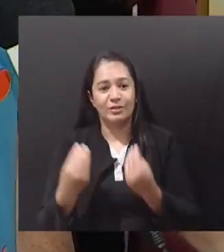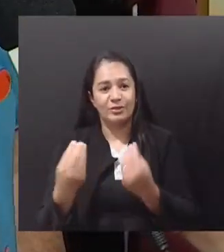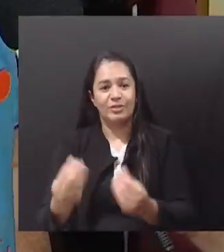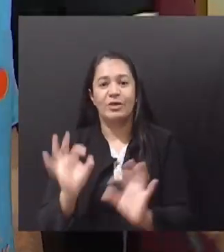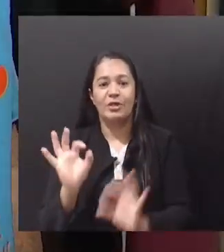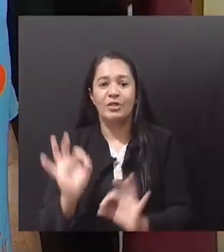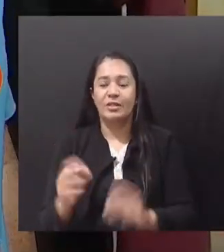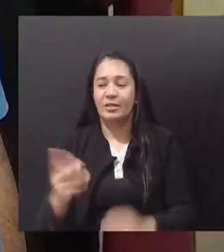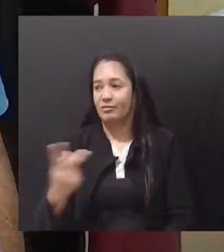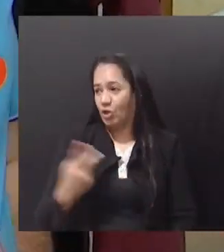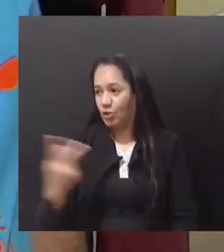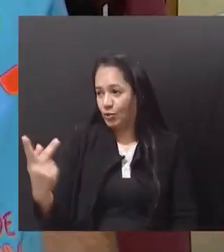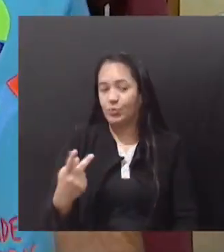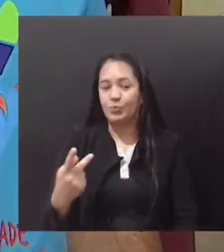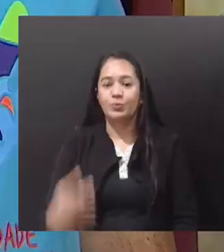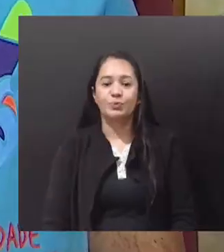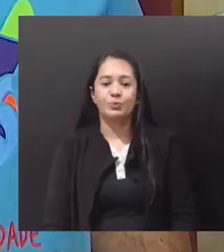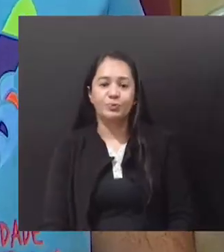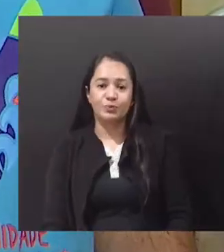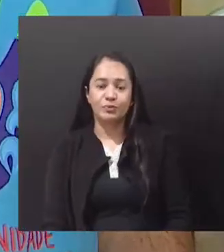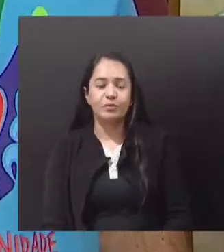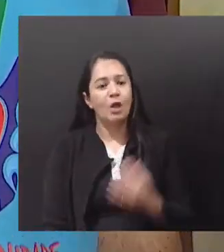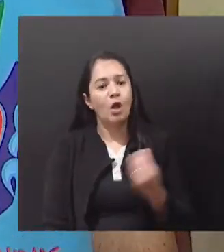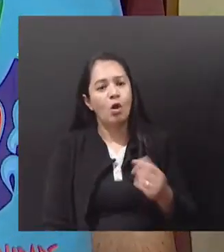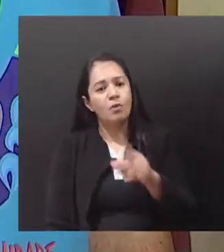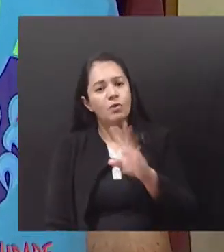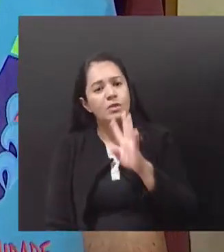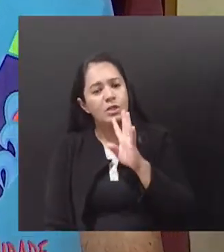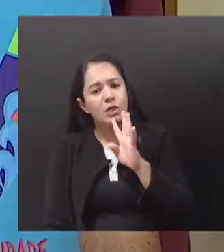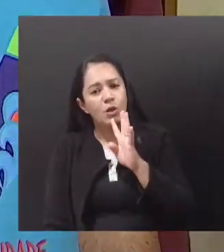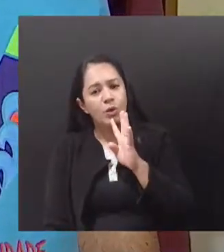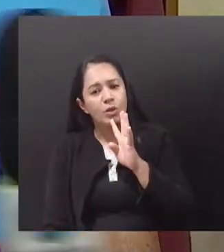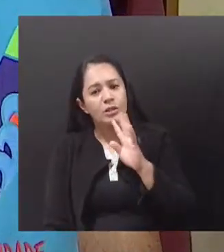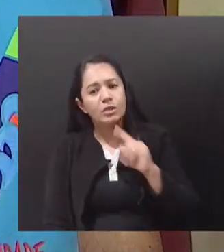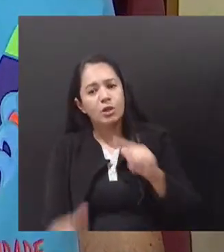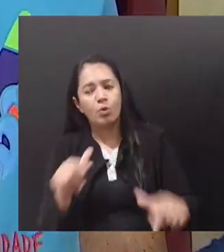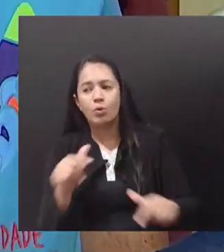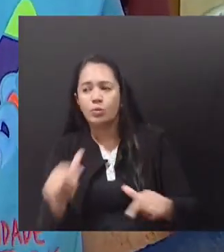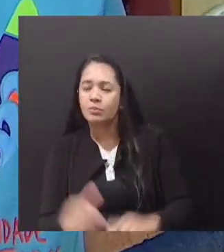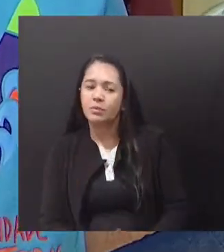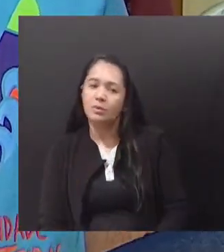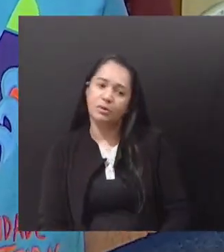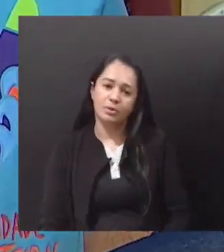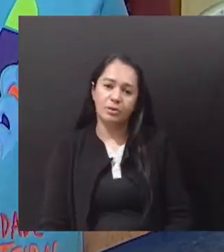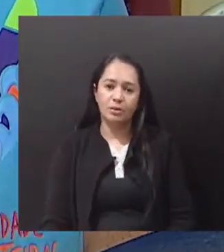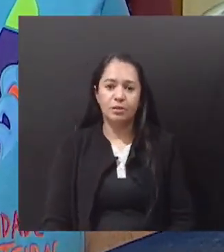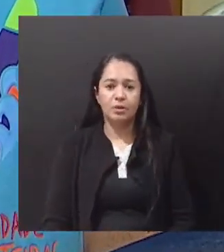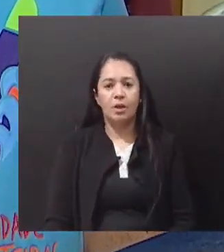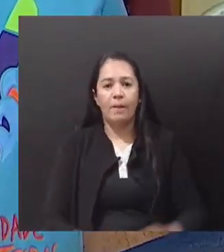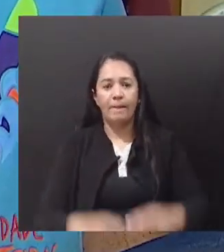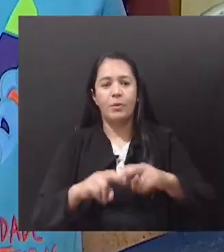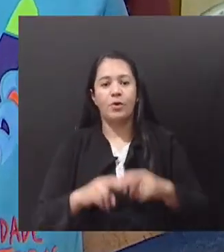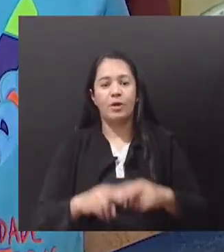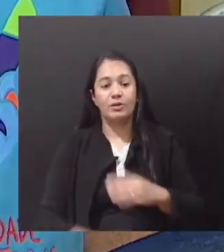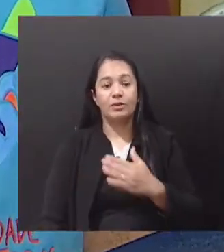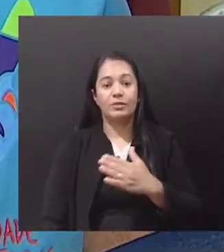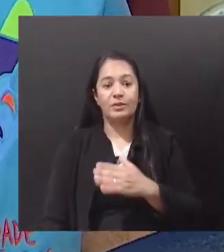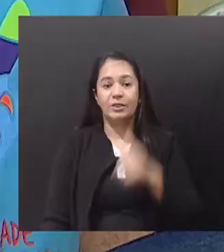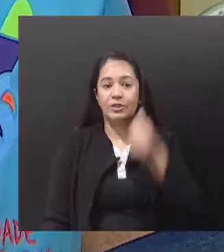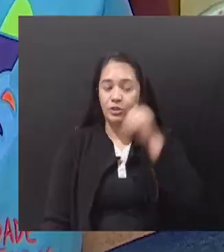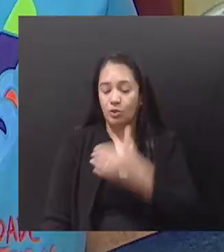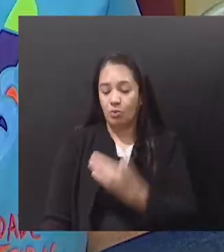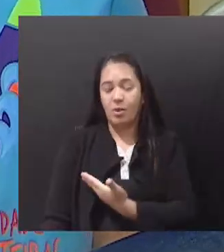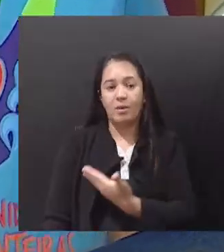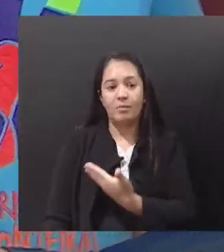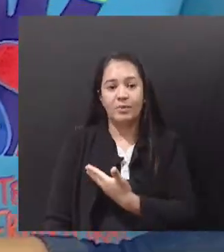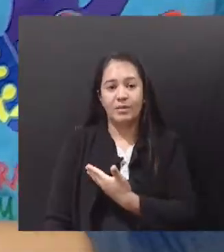e a Sônia. Sônia, como você conheceu o trabalho do Fraternidade Sem Fronteiras? Foi através de uma amiga, né, que nós, na